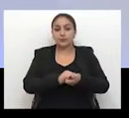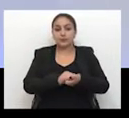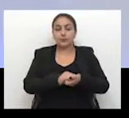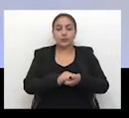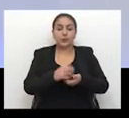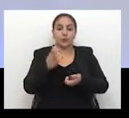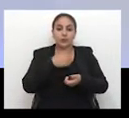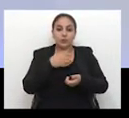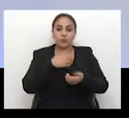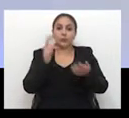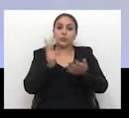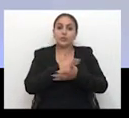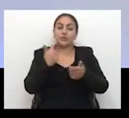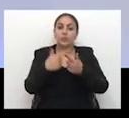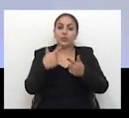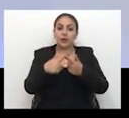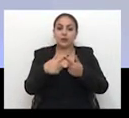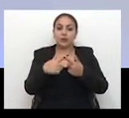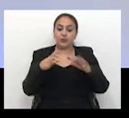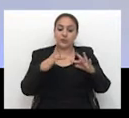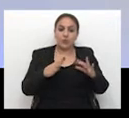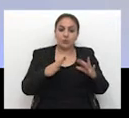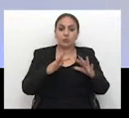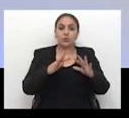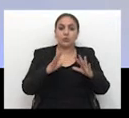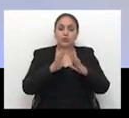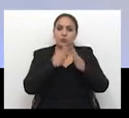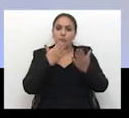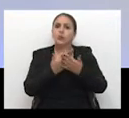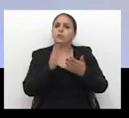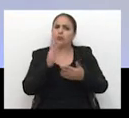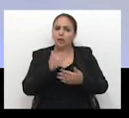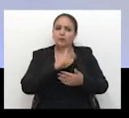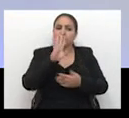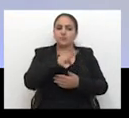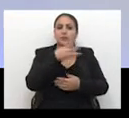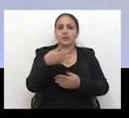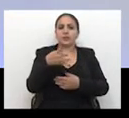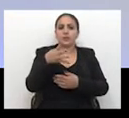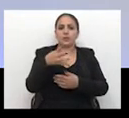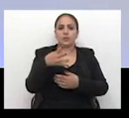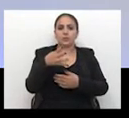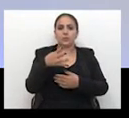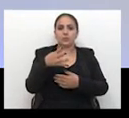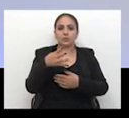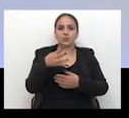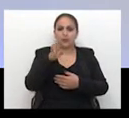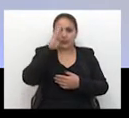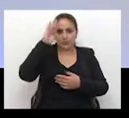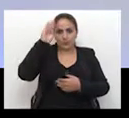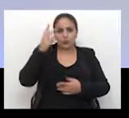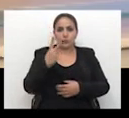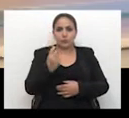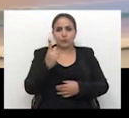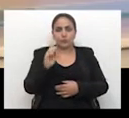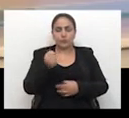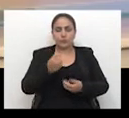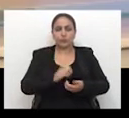crianças à medida ocorre em virtude do recesso escolar previsto no calendário de 2018